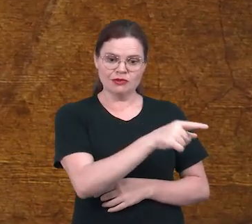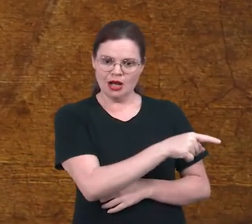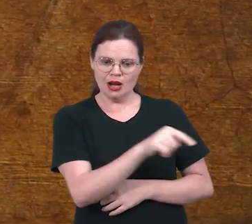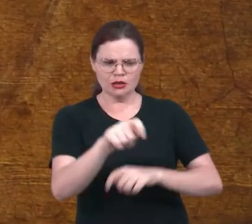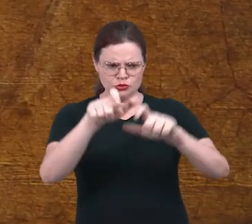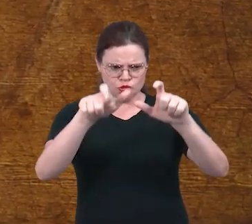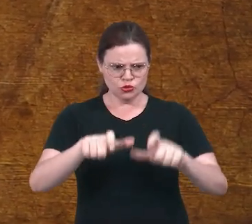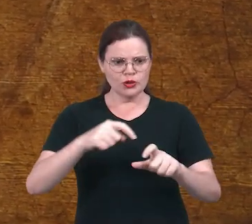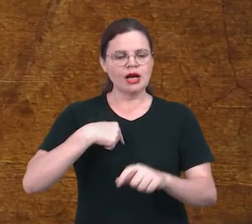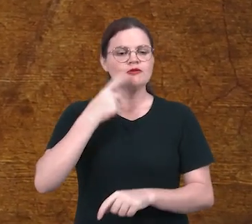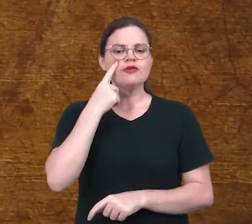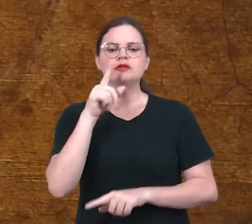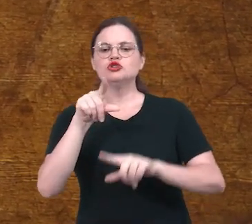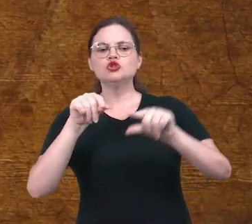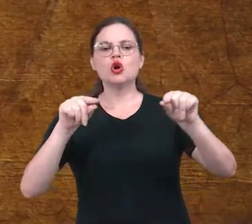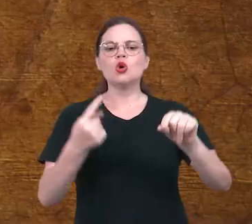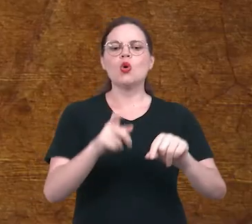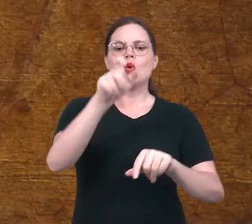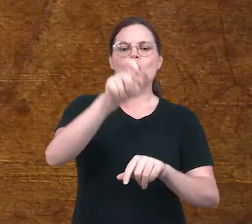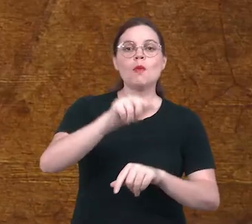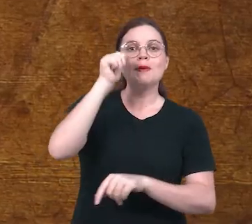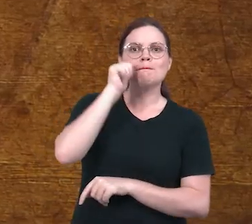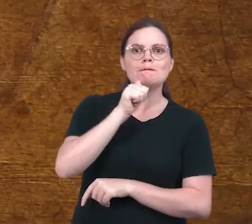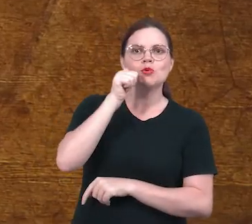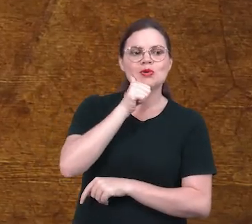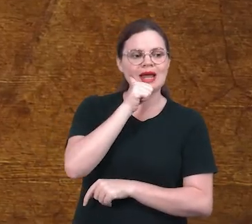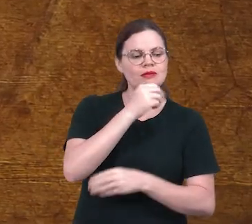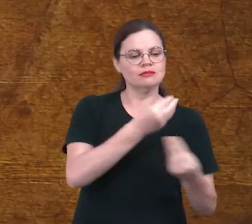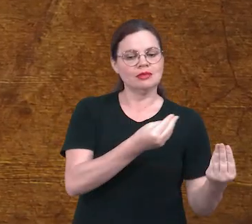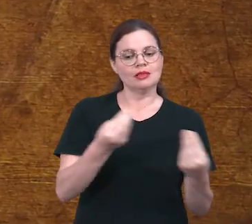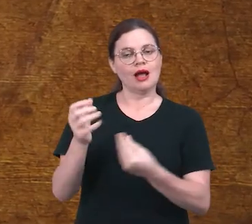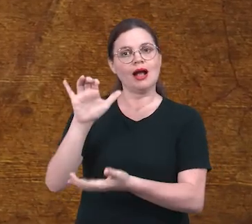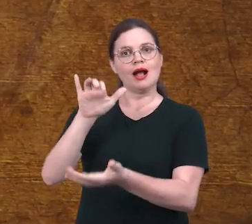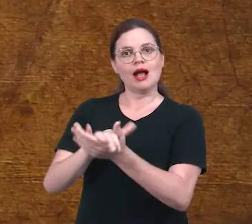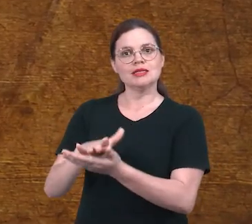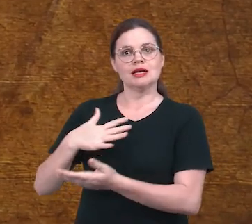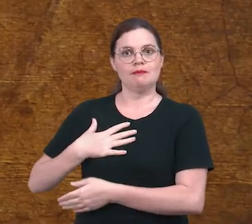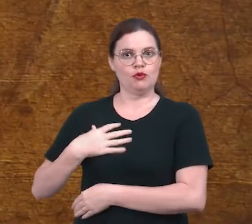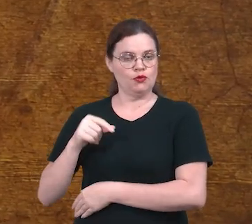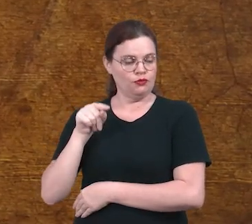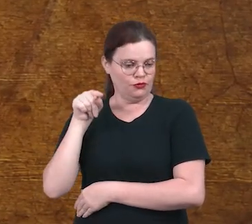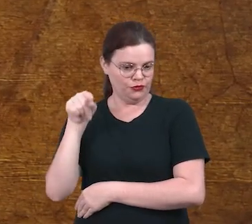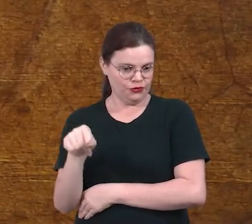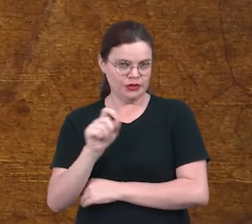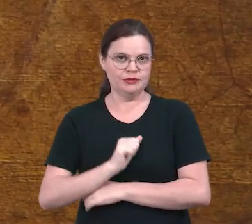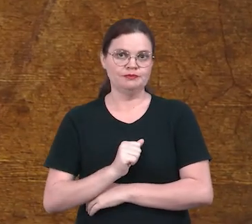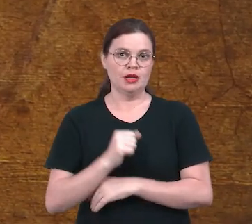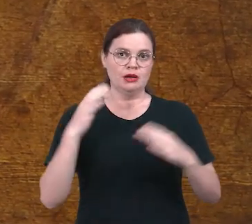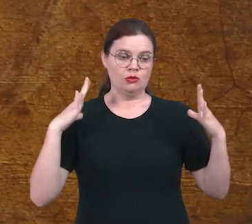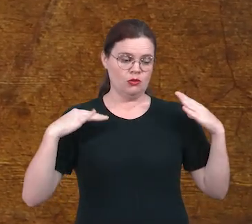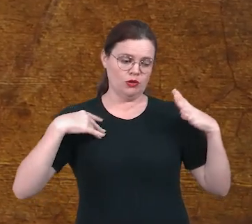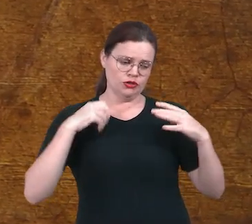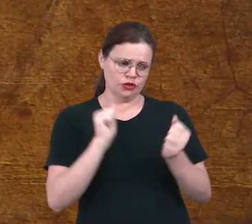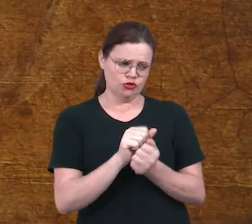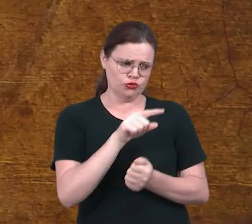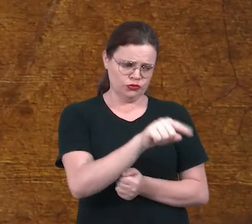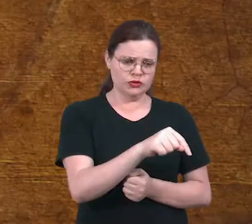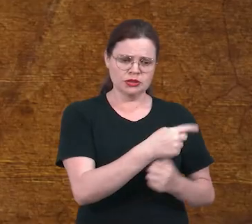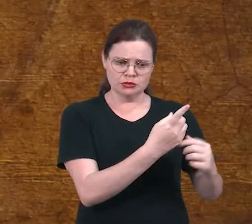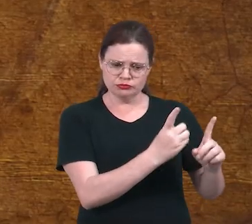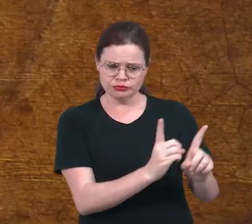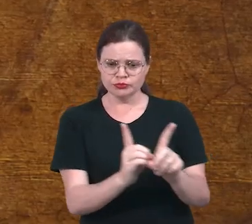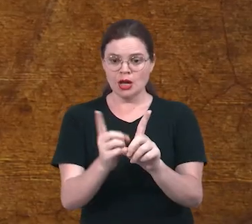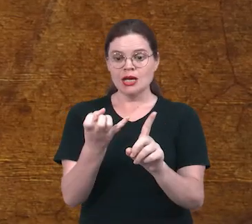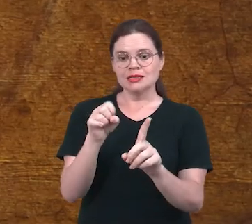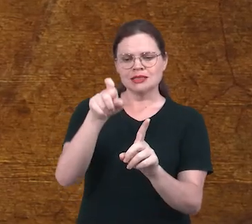mulher de lá para meu filho. Se a mulher, porém, não quiser seguir-te, serás livre deste